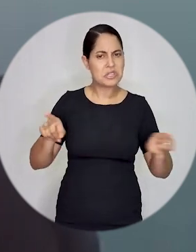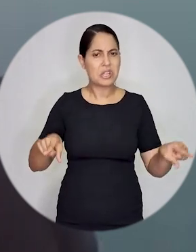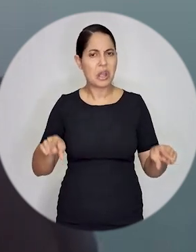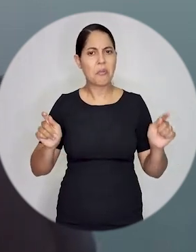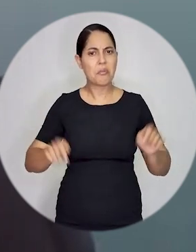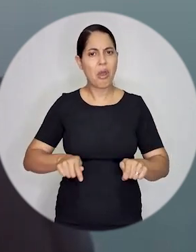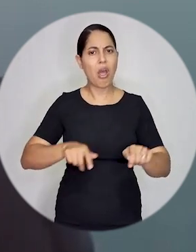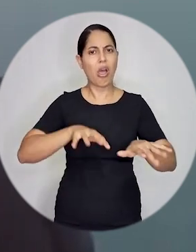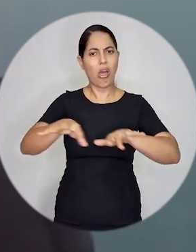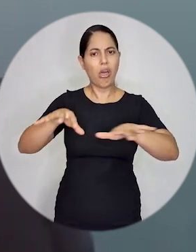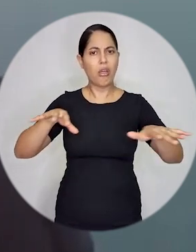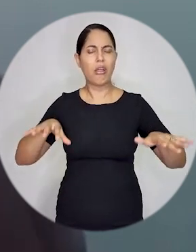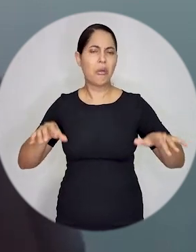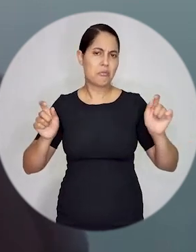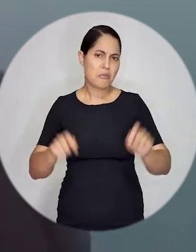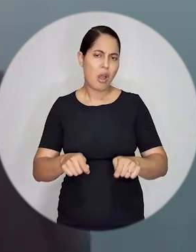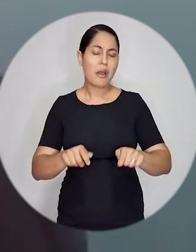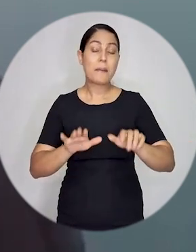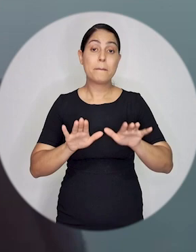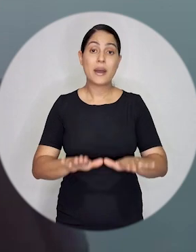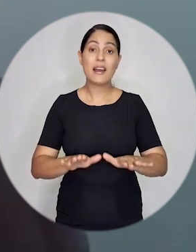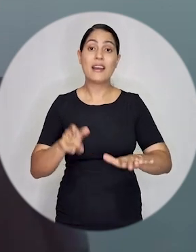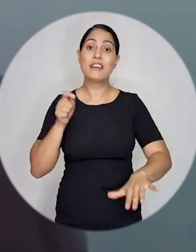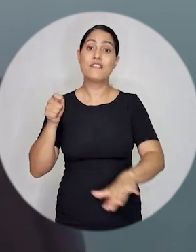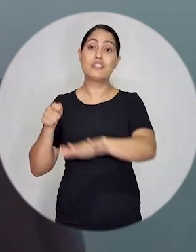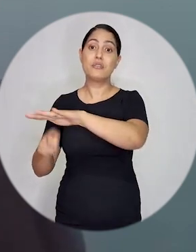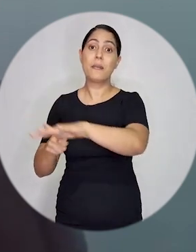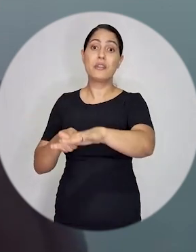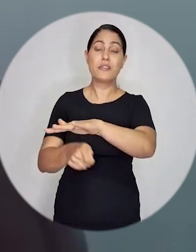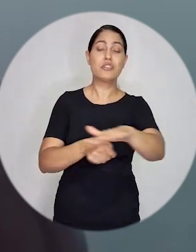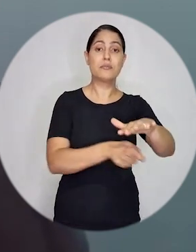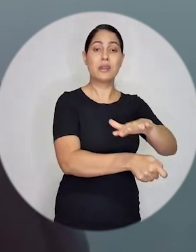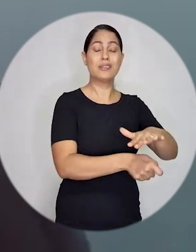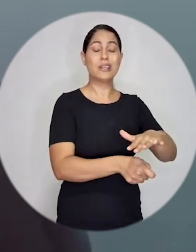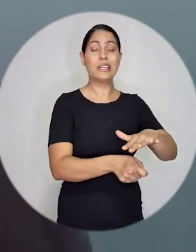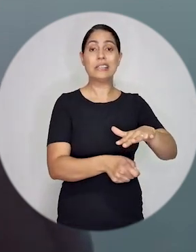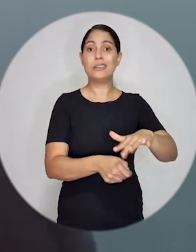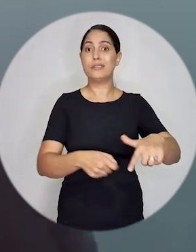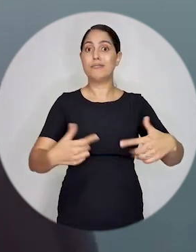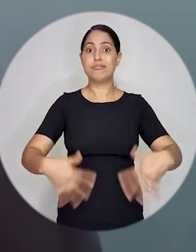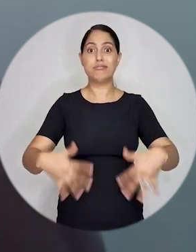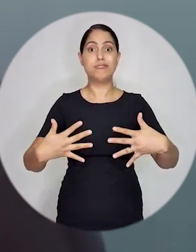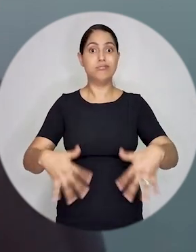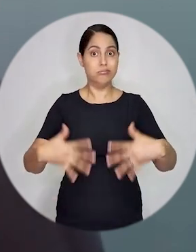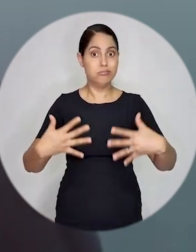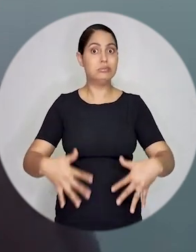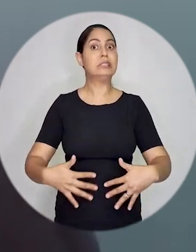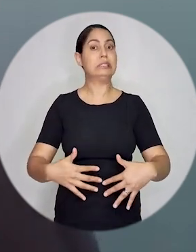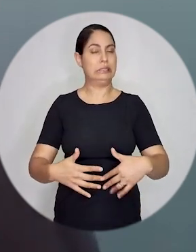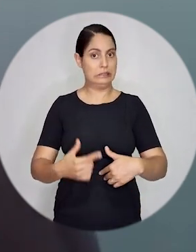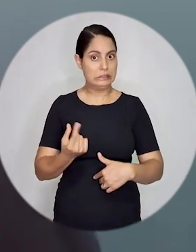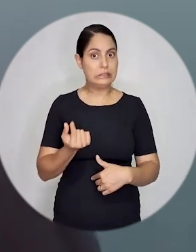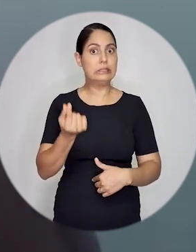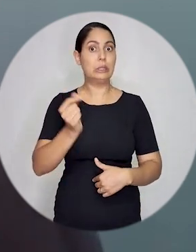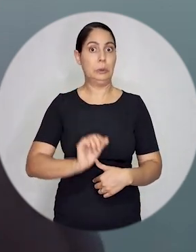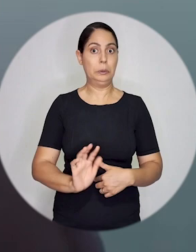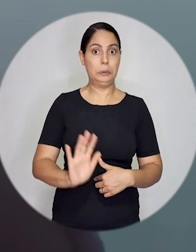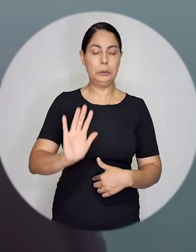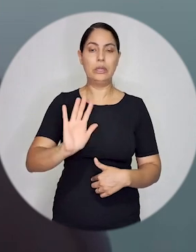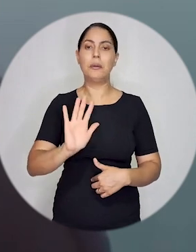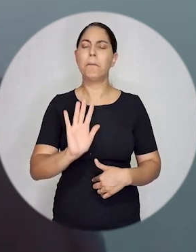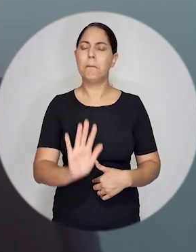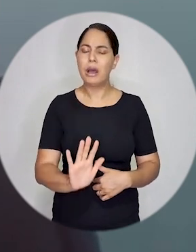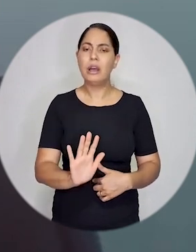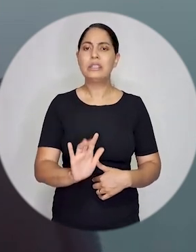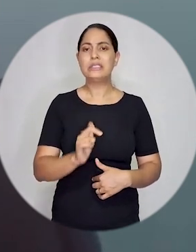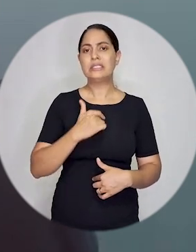mais espalhados ou pudessem ser mais espalhados, os volumes de investimento estimados são realmente muito, muito expressivos. E